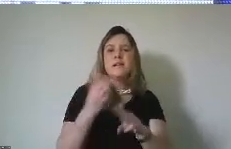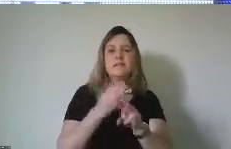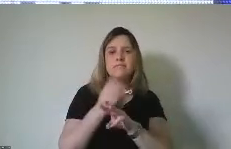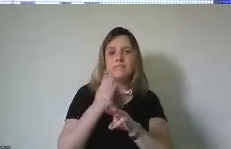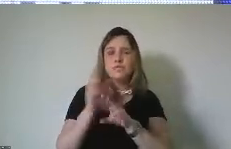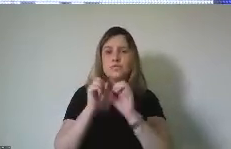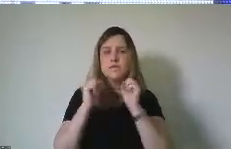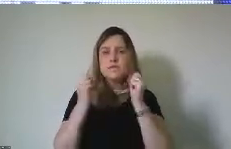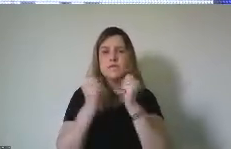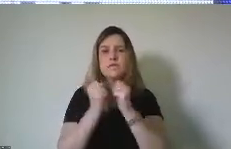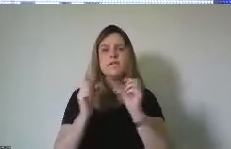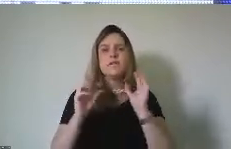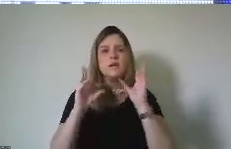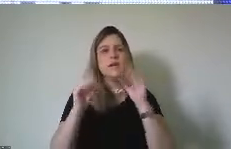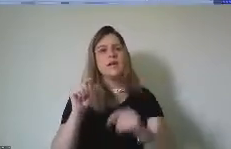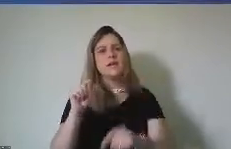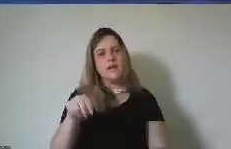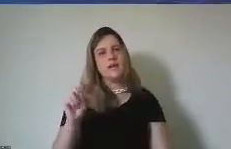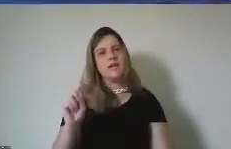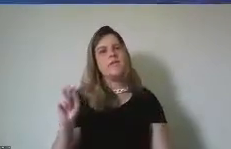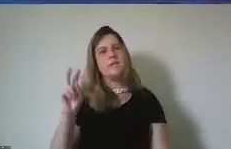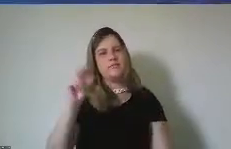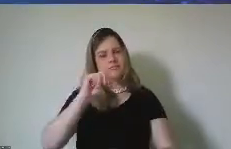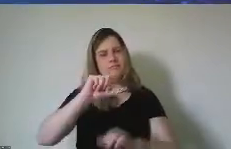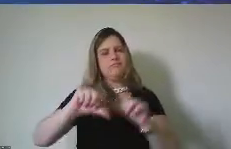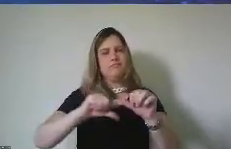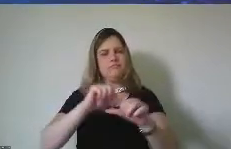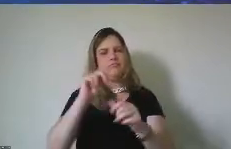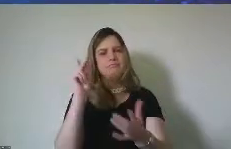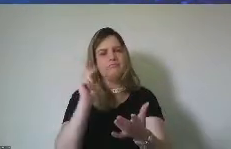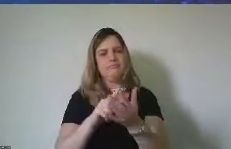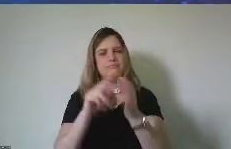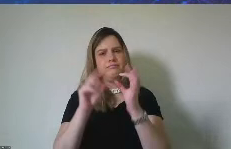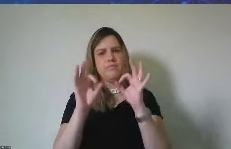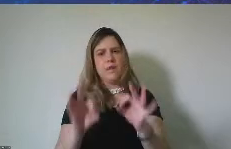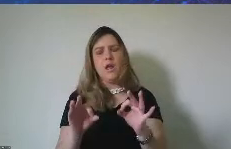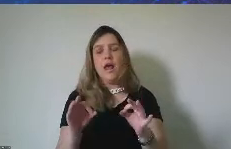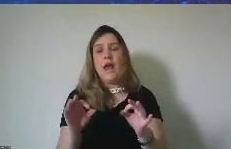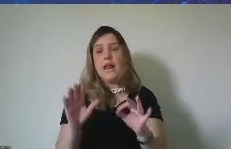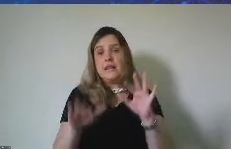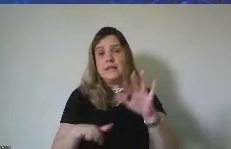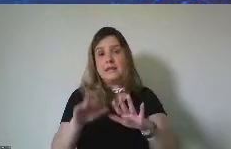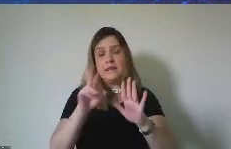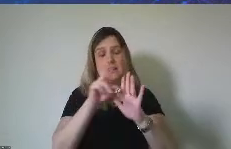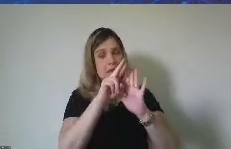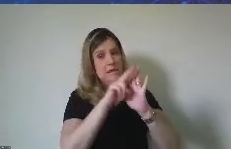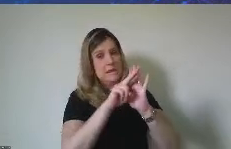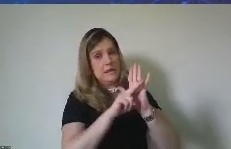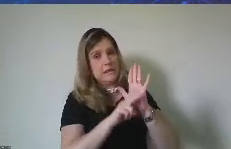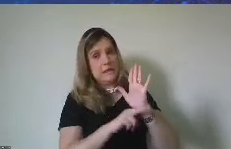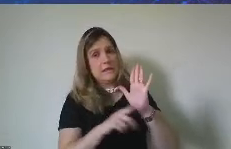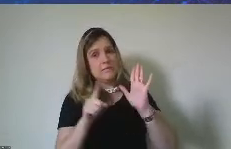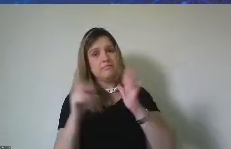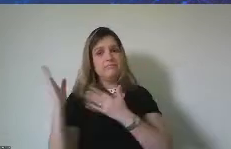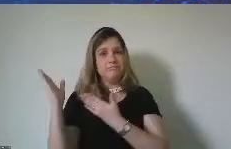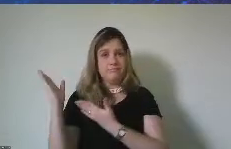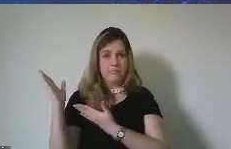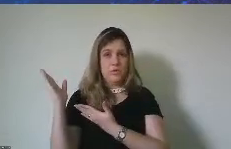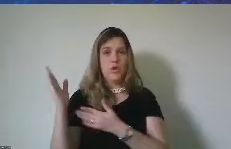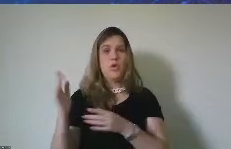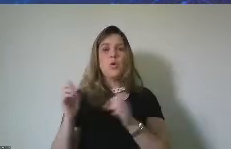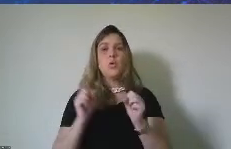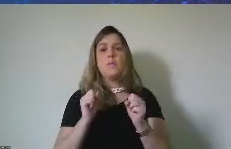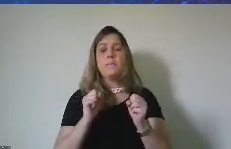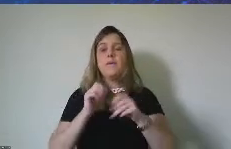e esse valor se transforme em realidade Então esse relatório e a gente acredita na PSR também pauta muito bem